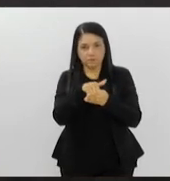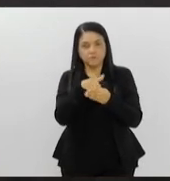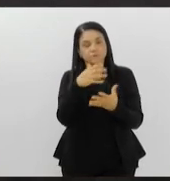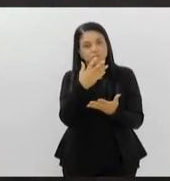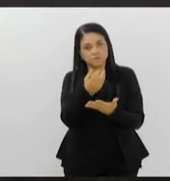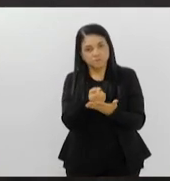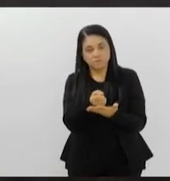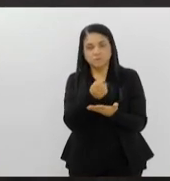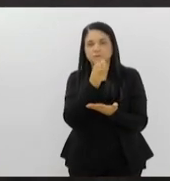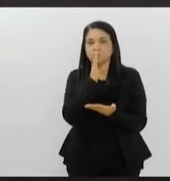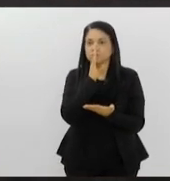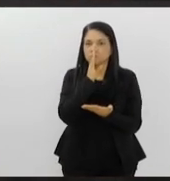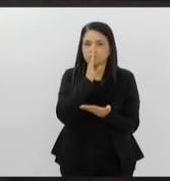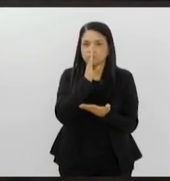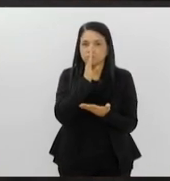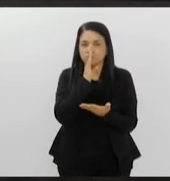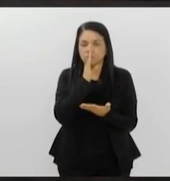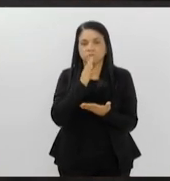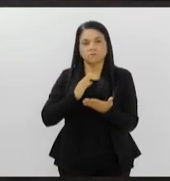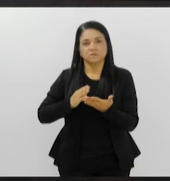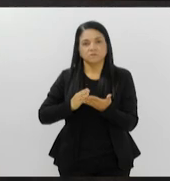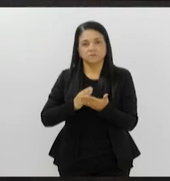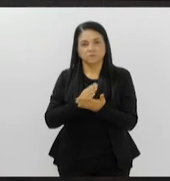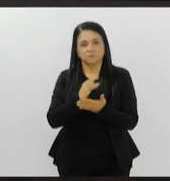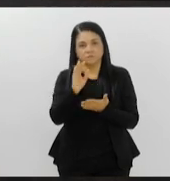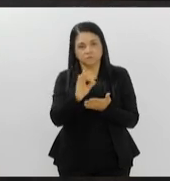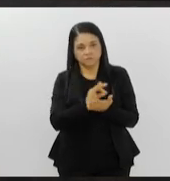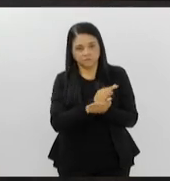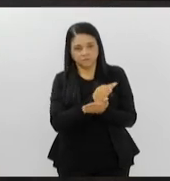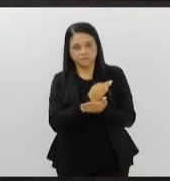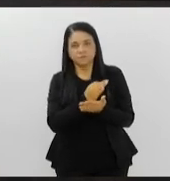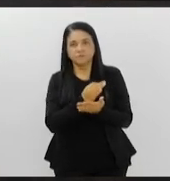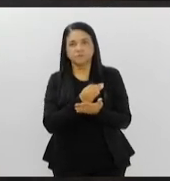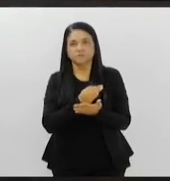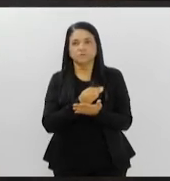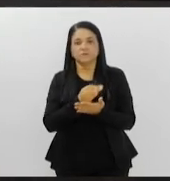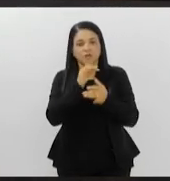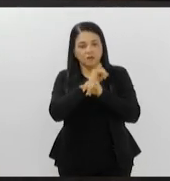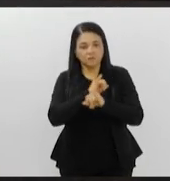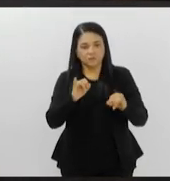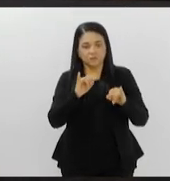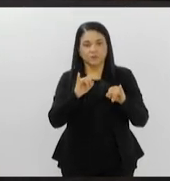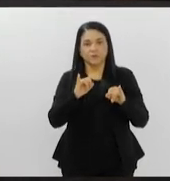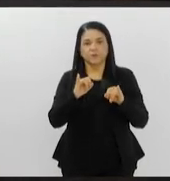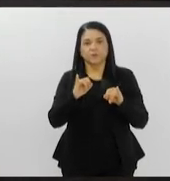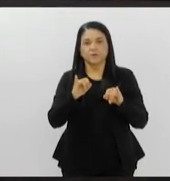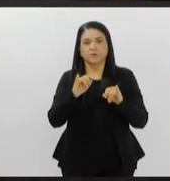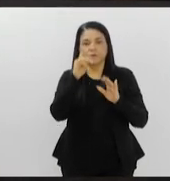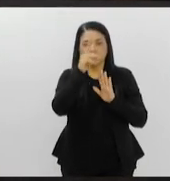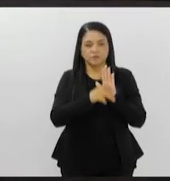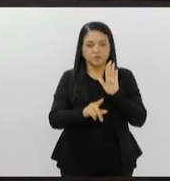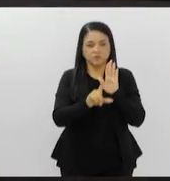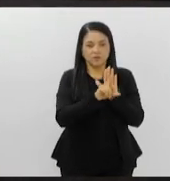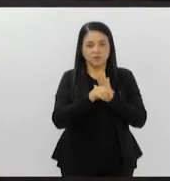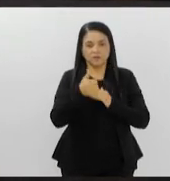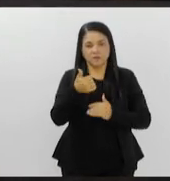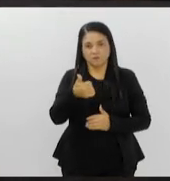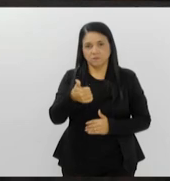senhores que aprovam, permaneçam como estão. Aprovado, vai autógrafo. Anuncio projeto de